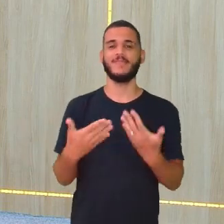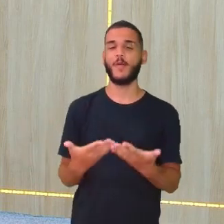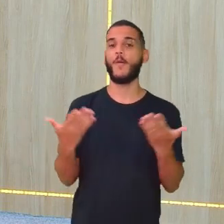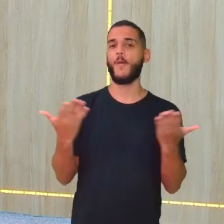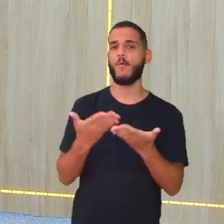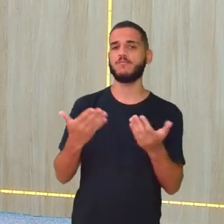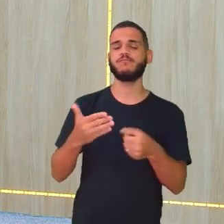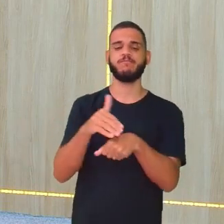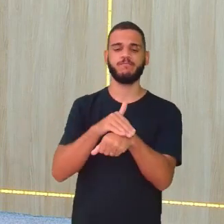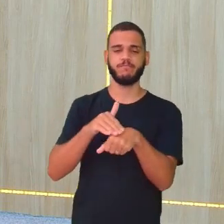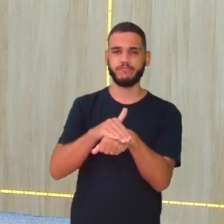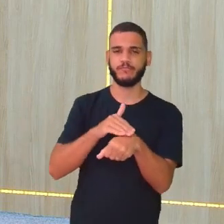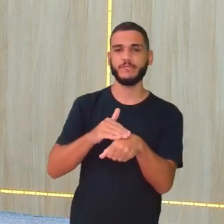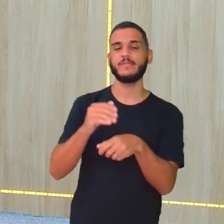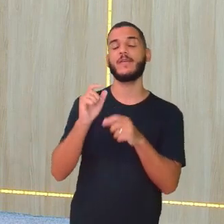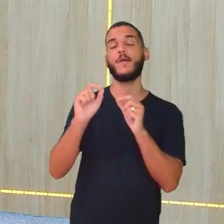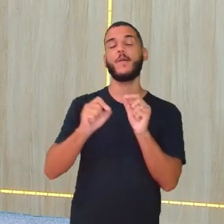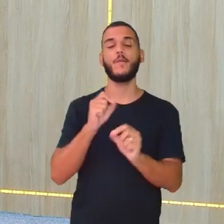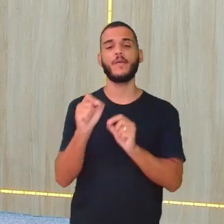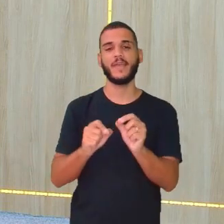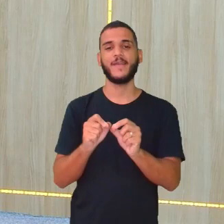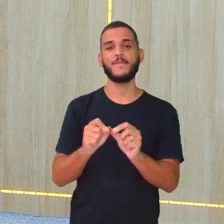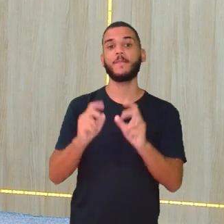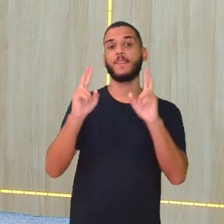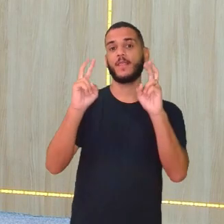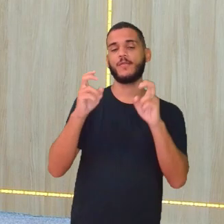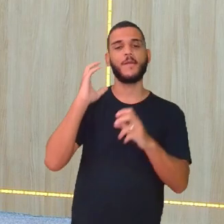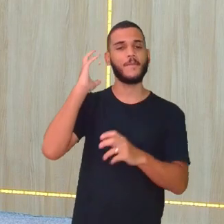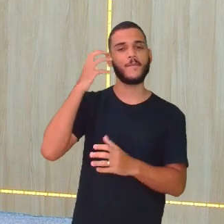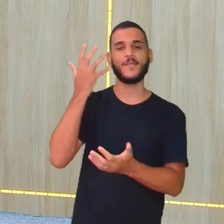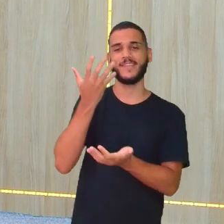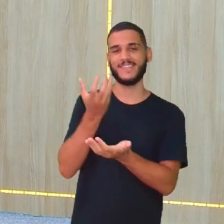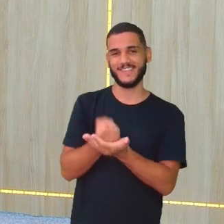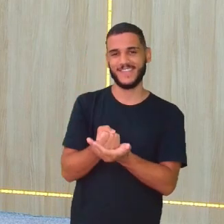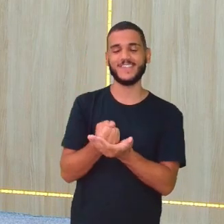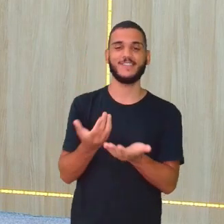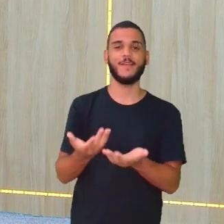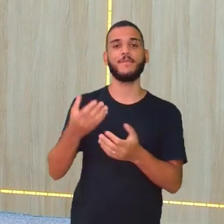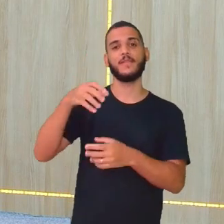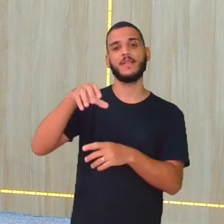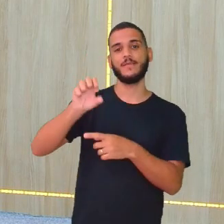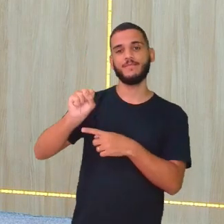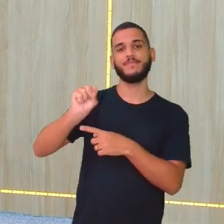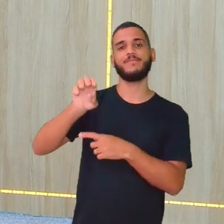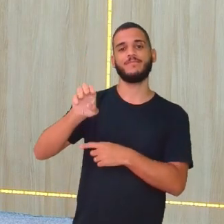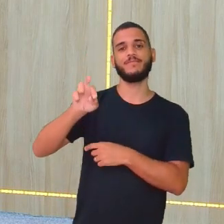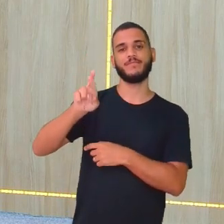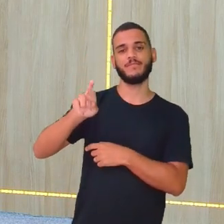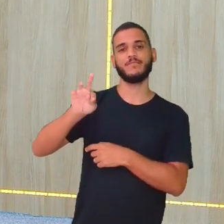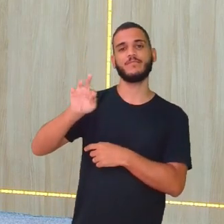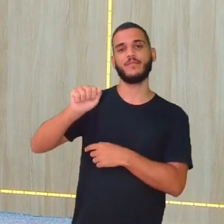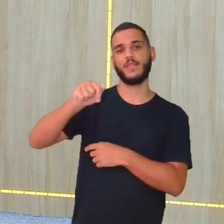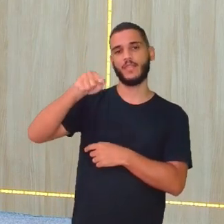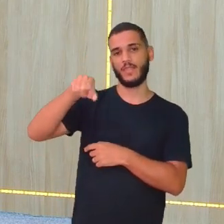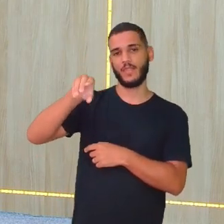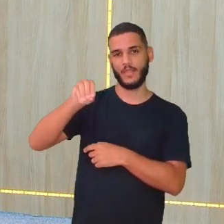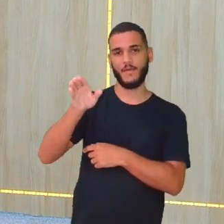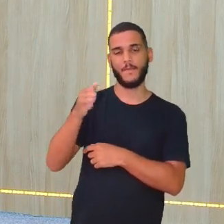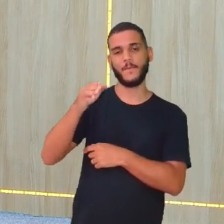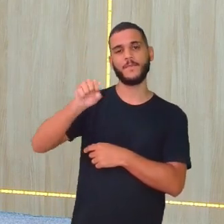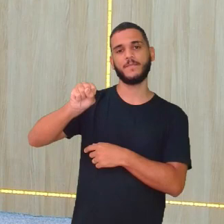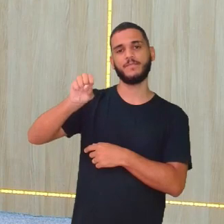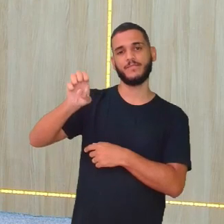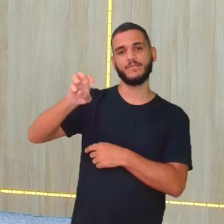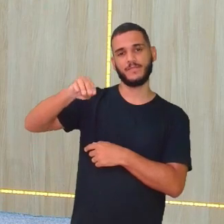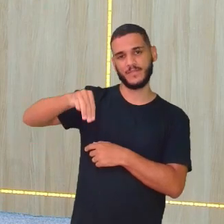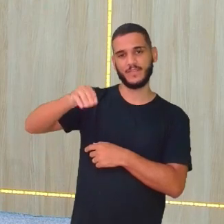vai conversar um pouquinho sobre o podcast Sertão Sem Nó, que é a criação, né, autoria, invenção de